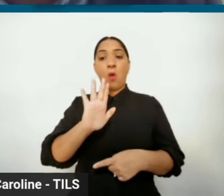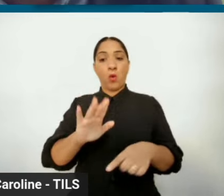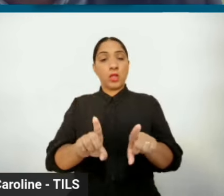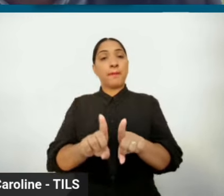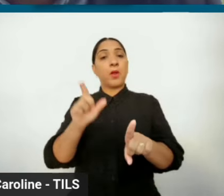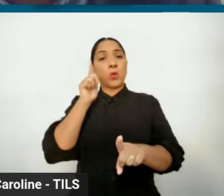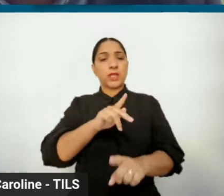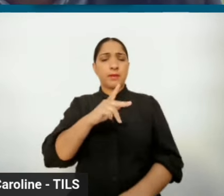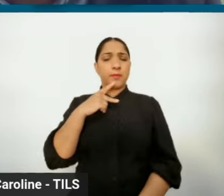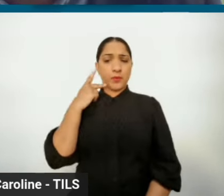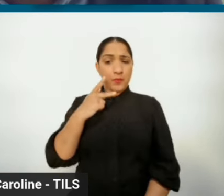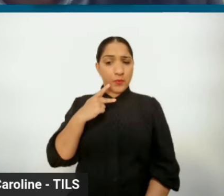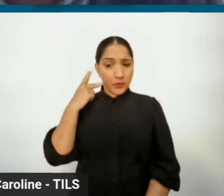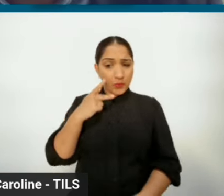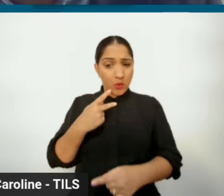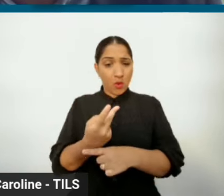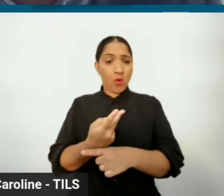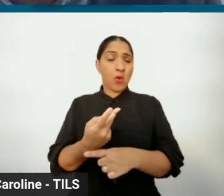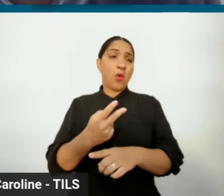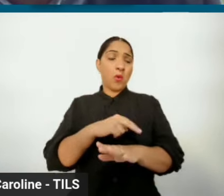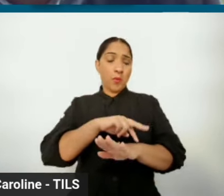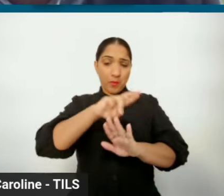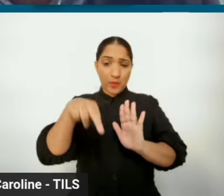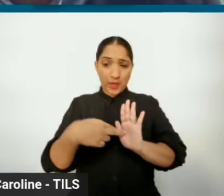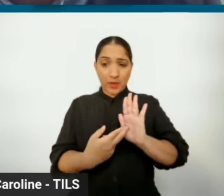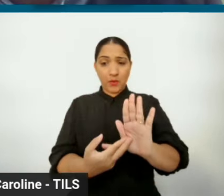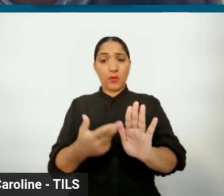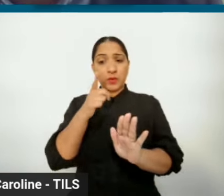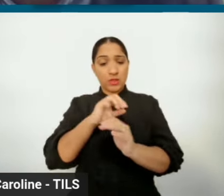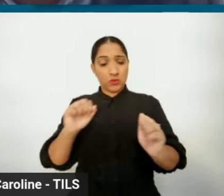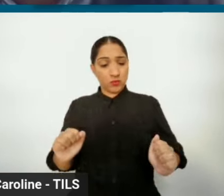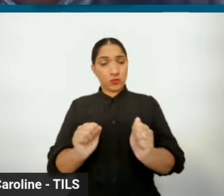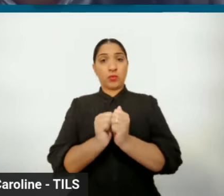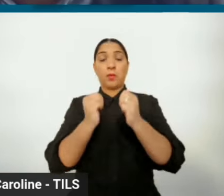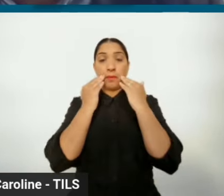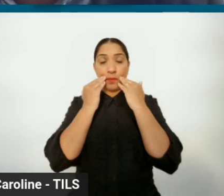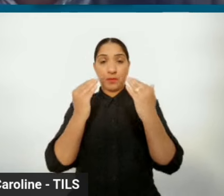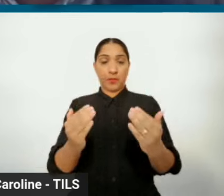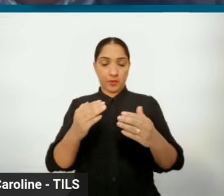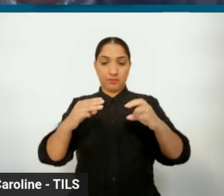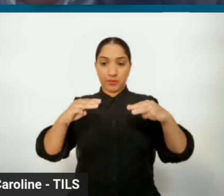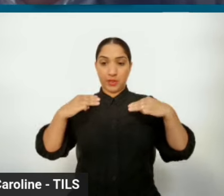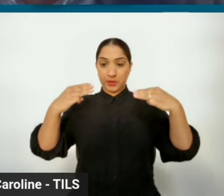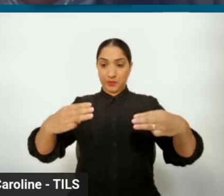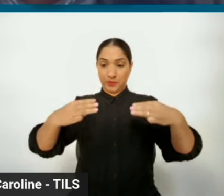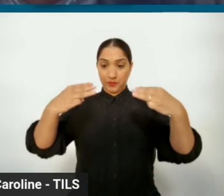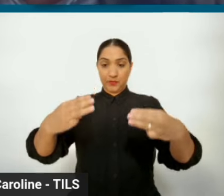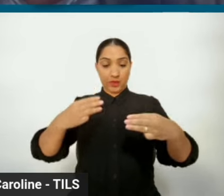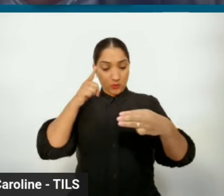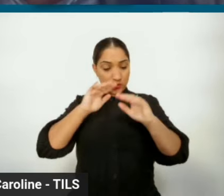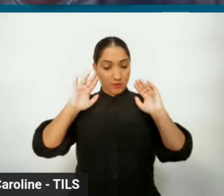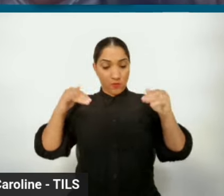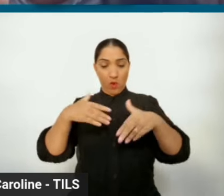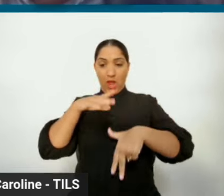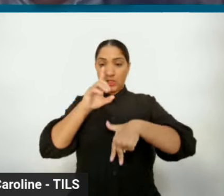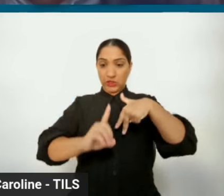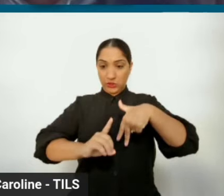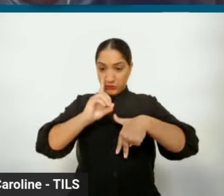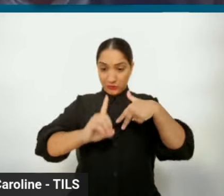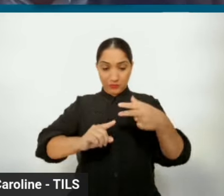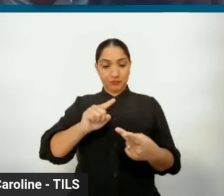Promotores, Procuradores, enfim, do Ministério Público, que se ocupa dessas questões dos direitos das pessoas com deficiência e também dos